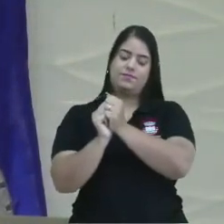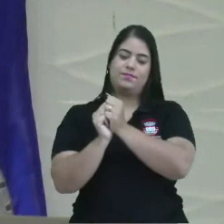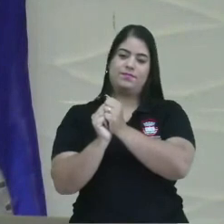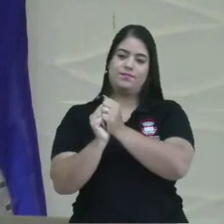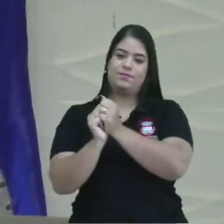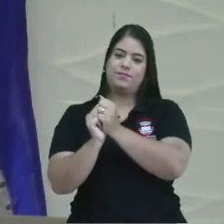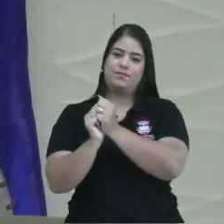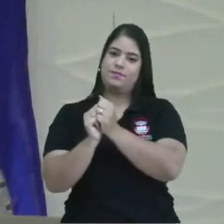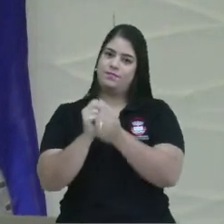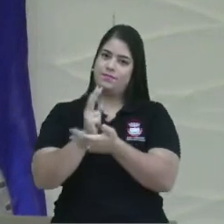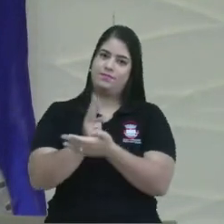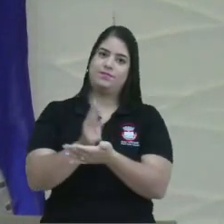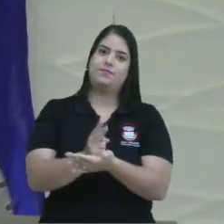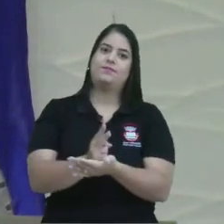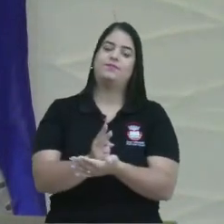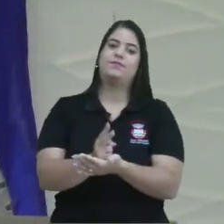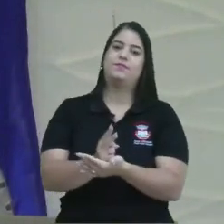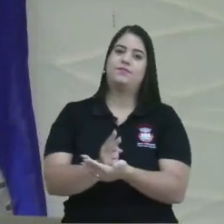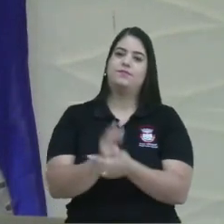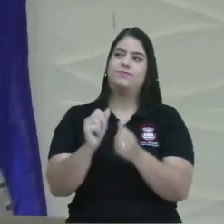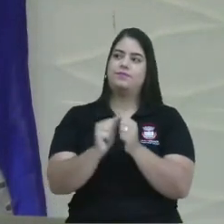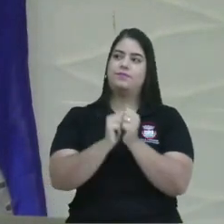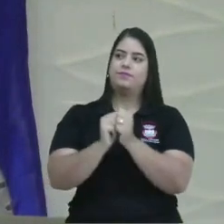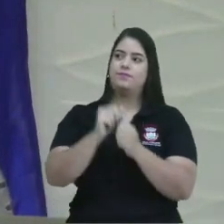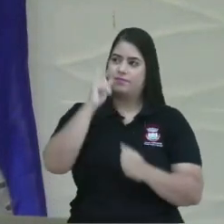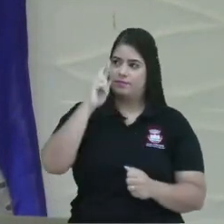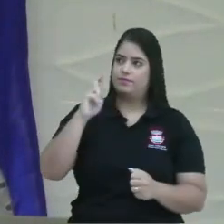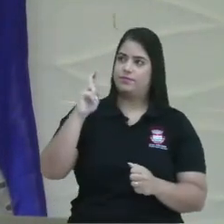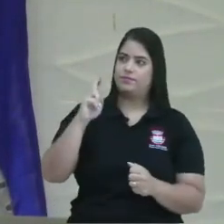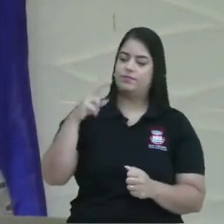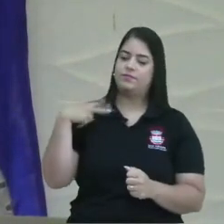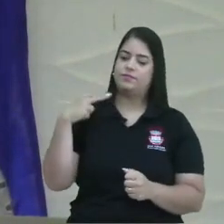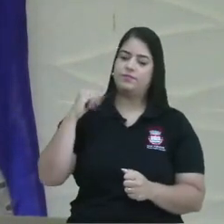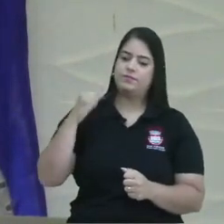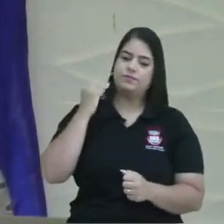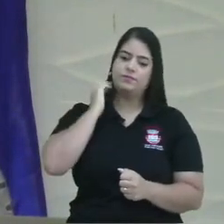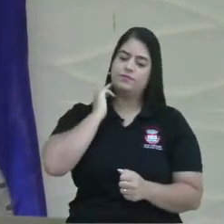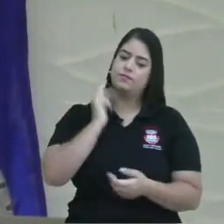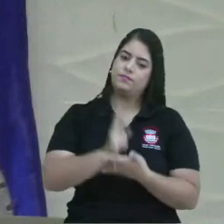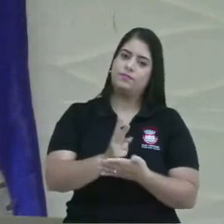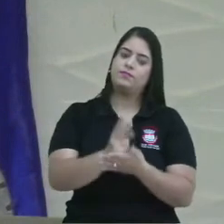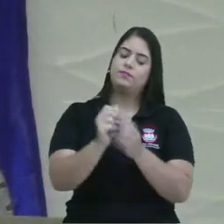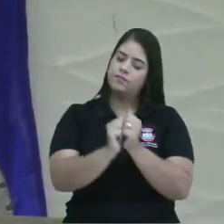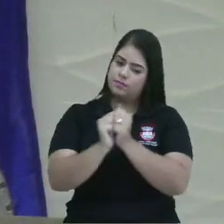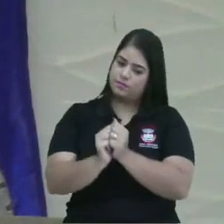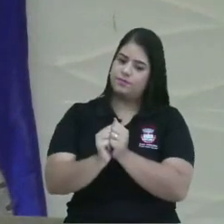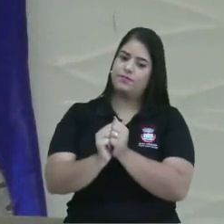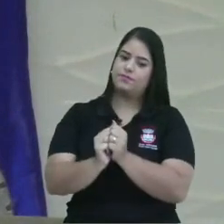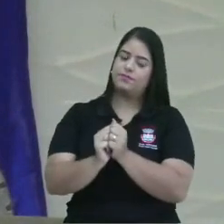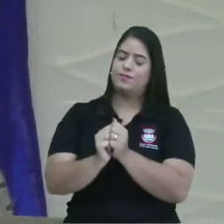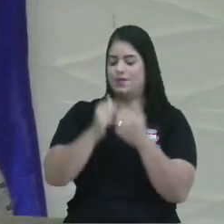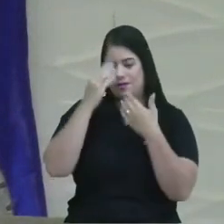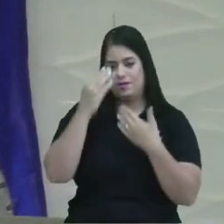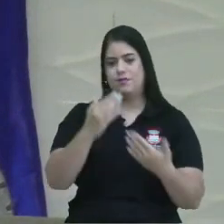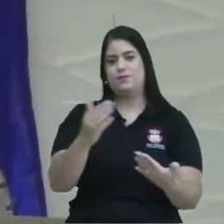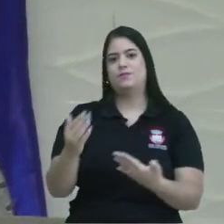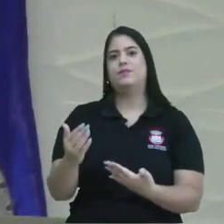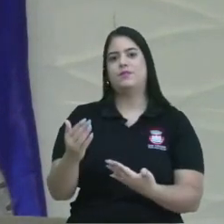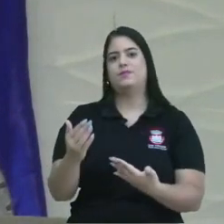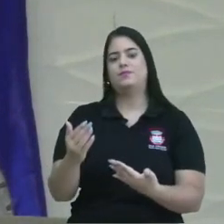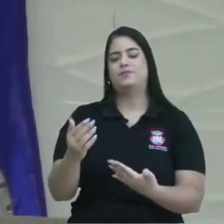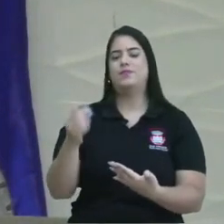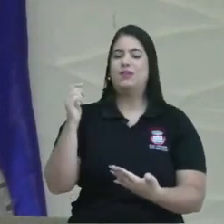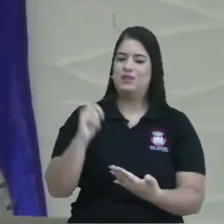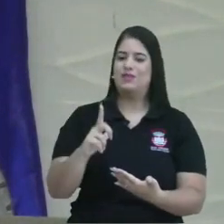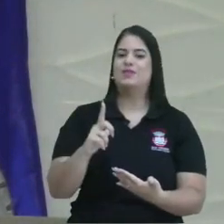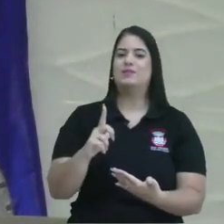todos os momentos, senhor vereador João, em todos os momentos eles estão comigo. Então, quero agradecer, sem eles a gente não chega a lugar